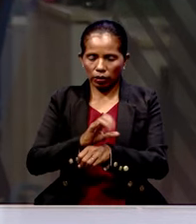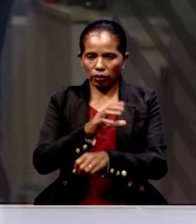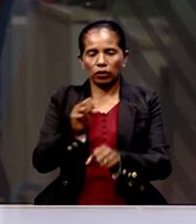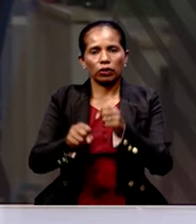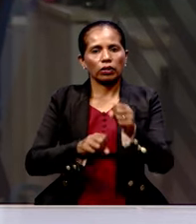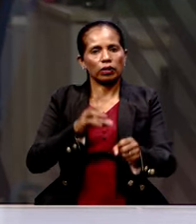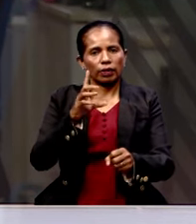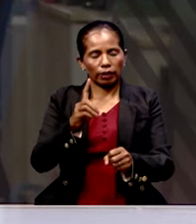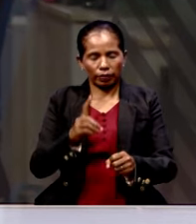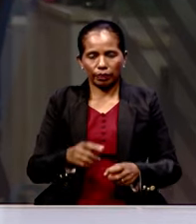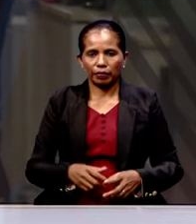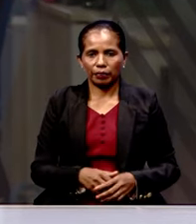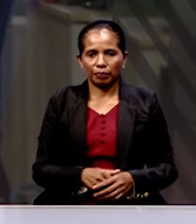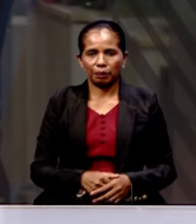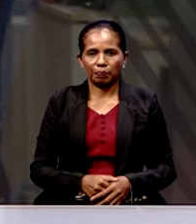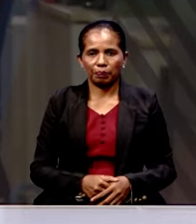sociedade.